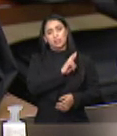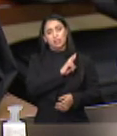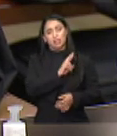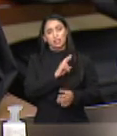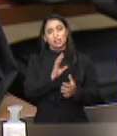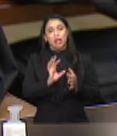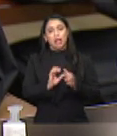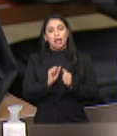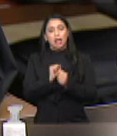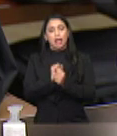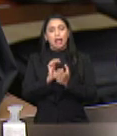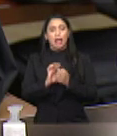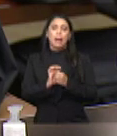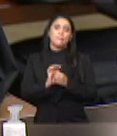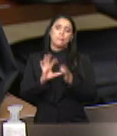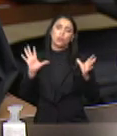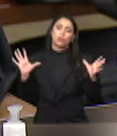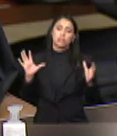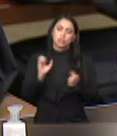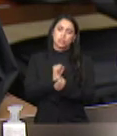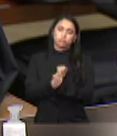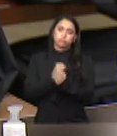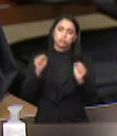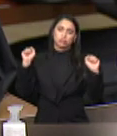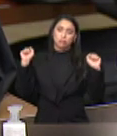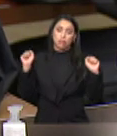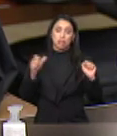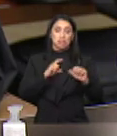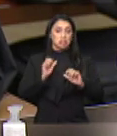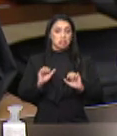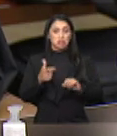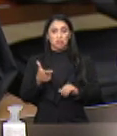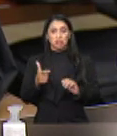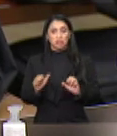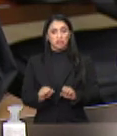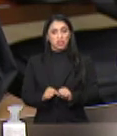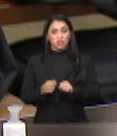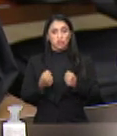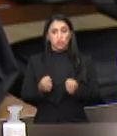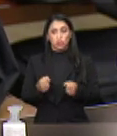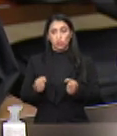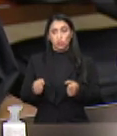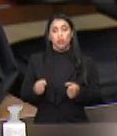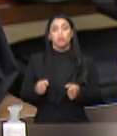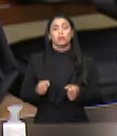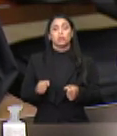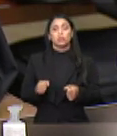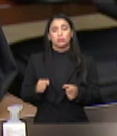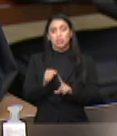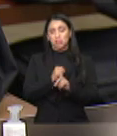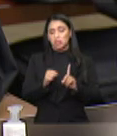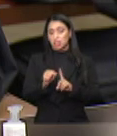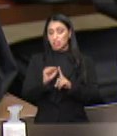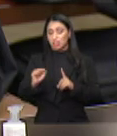da escravização, sem nenhum esforço de integração dessas pessoas à sociedade. Ainda recentemente